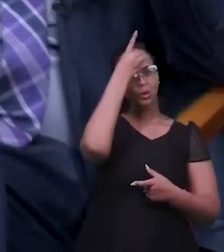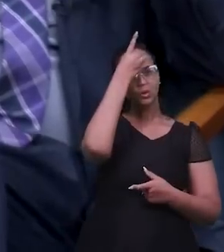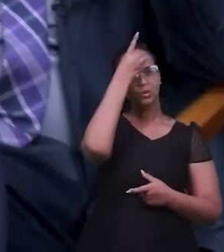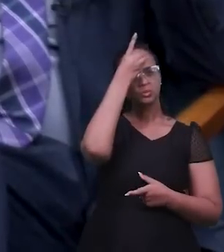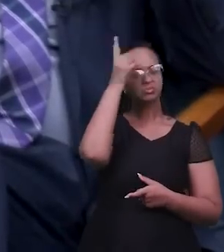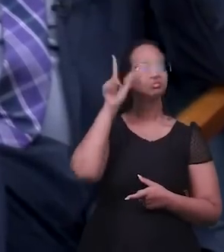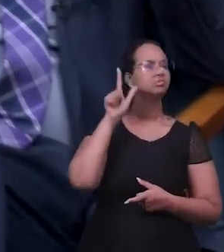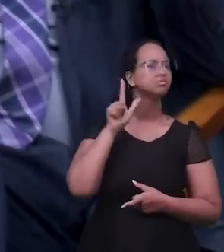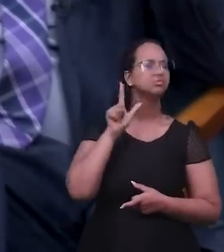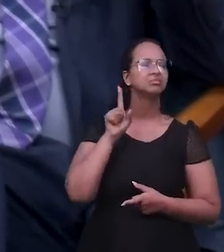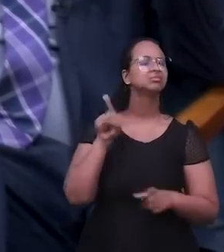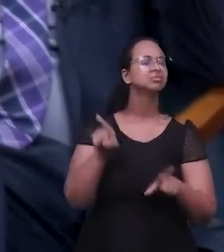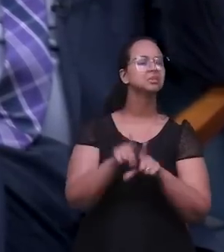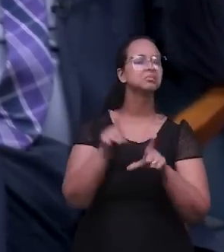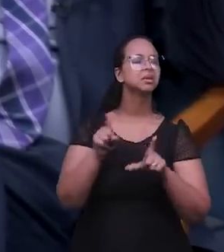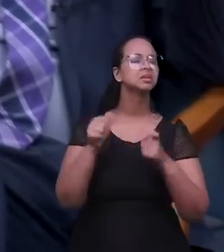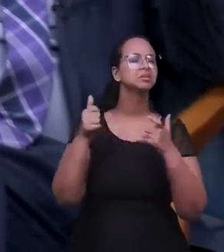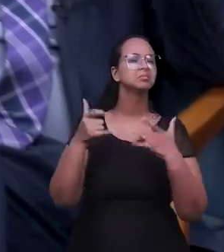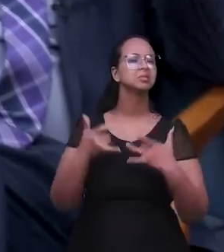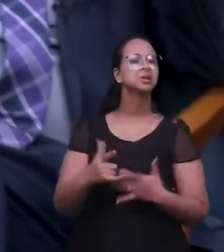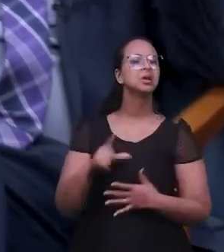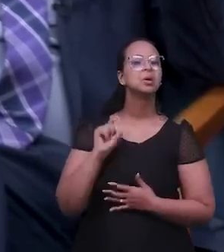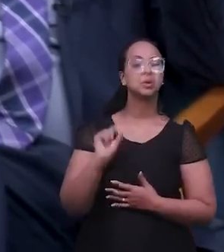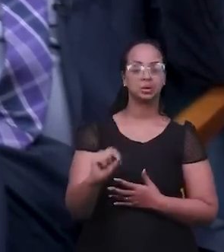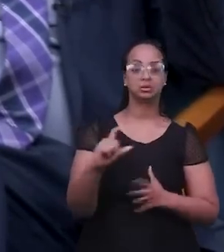Esse dom aí também